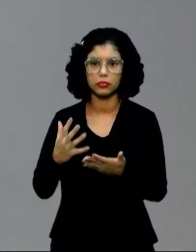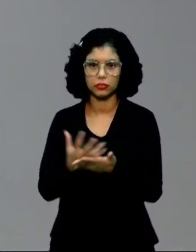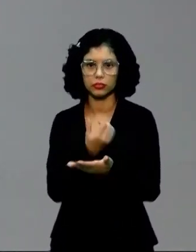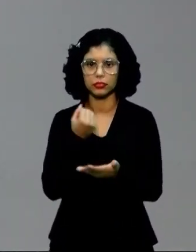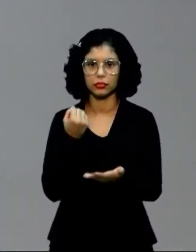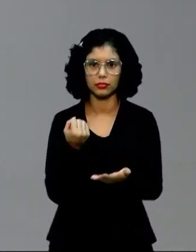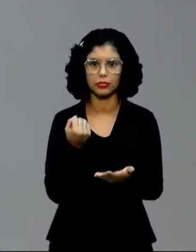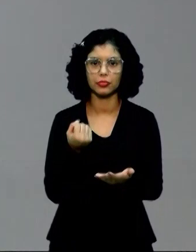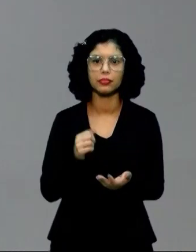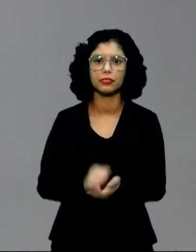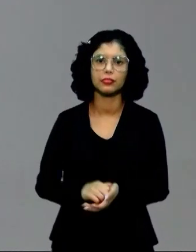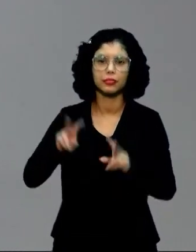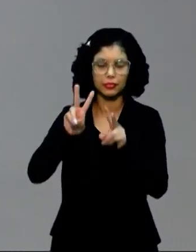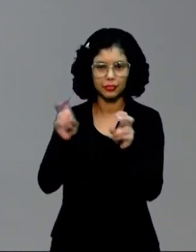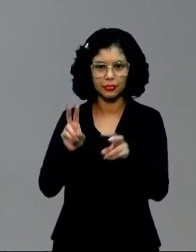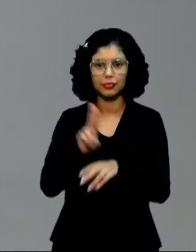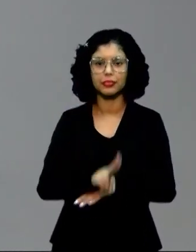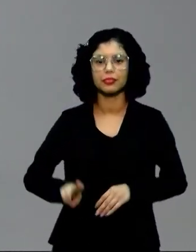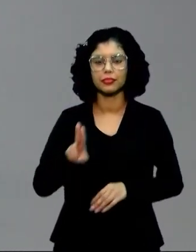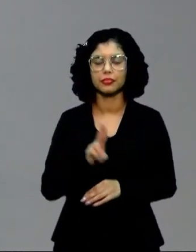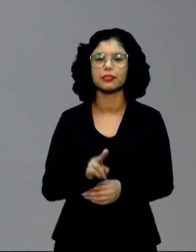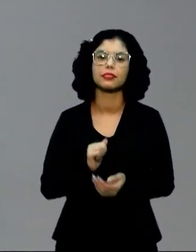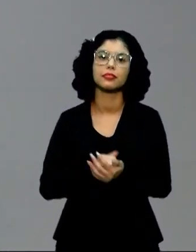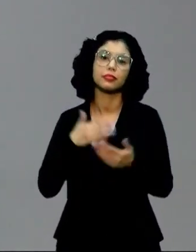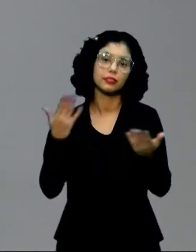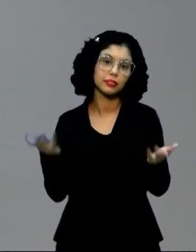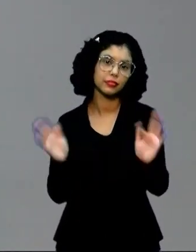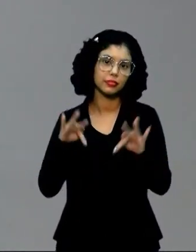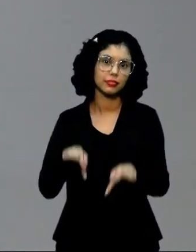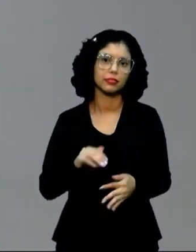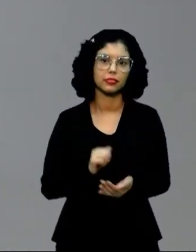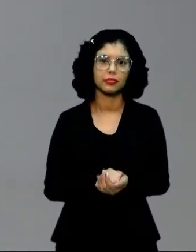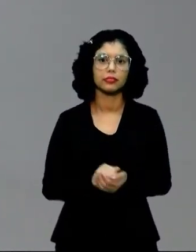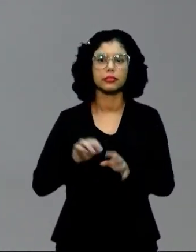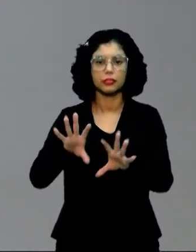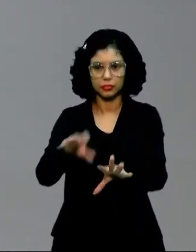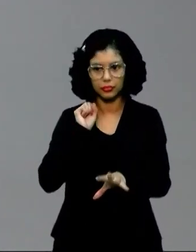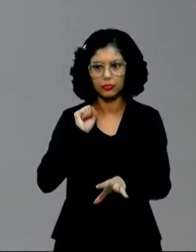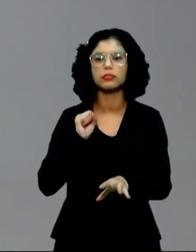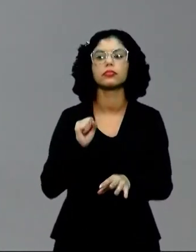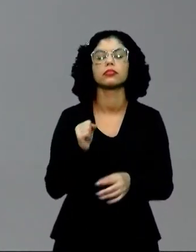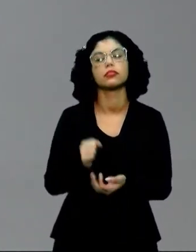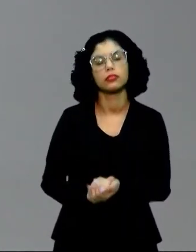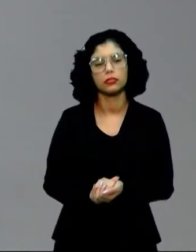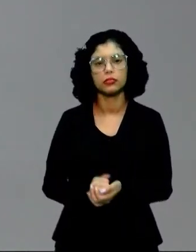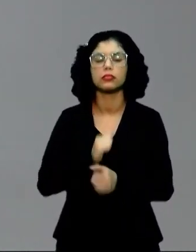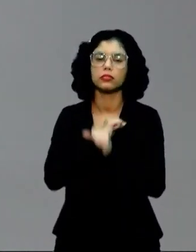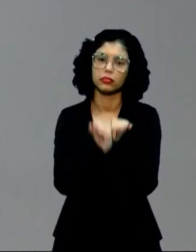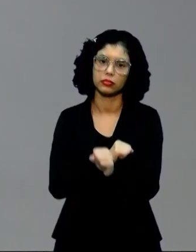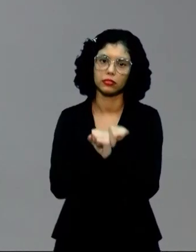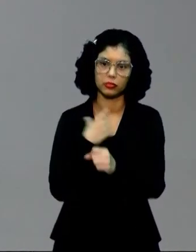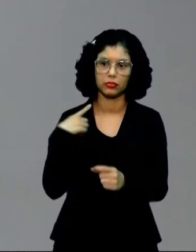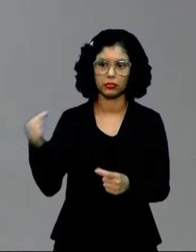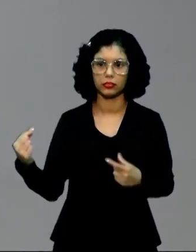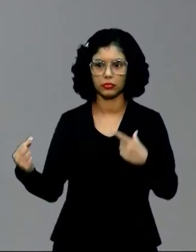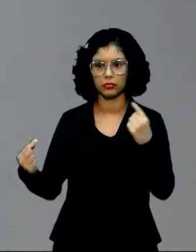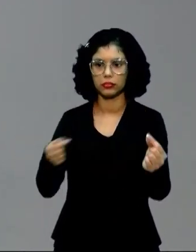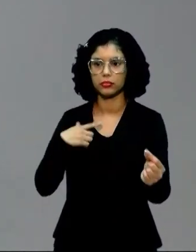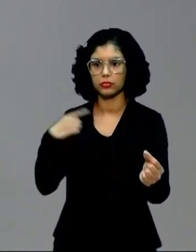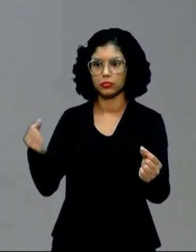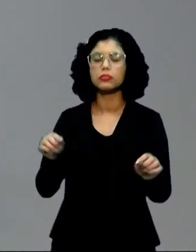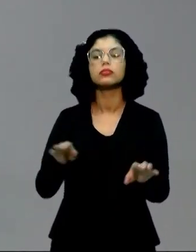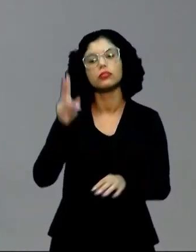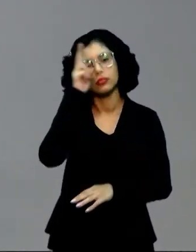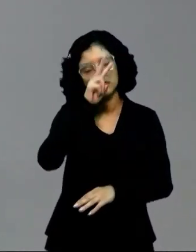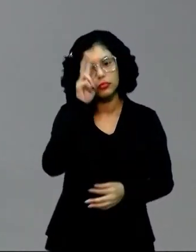pegar, bom, não é o termo mais conveniente, mas enfim, de capturar os escravos fugitivos. Lembrando que